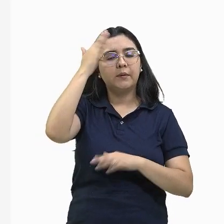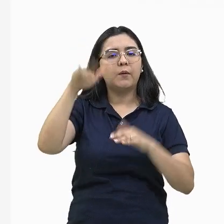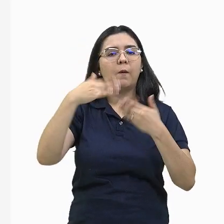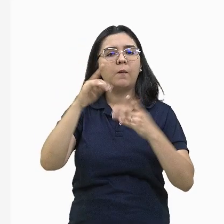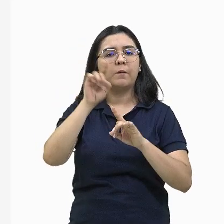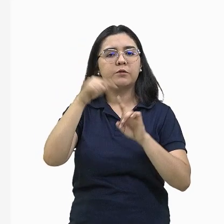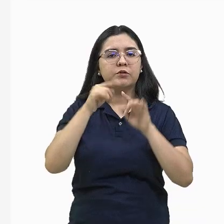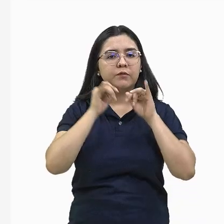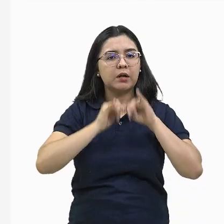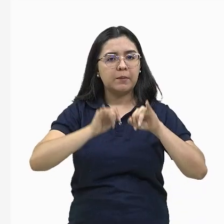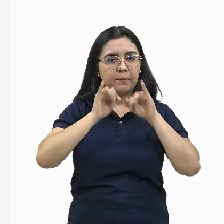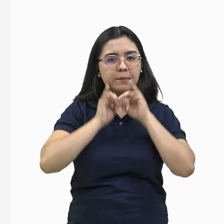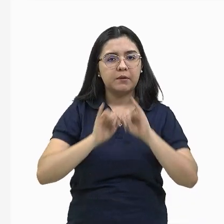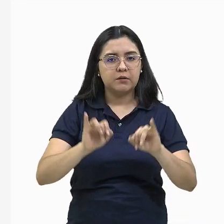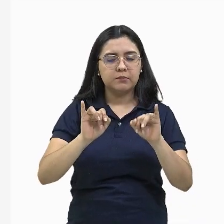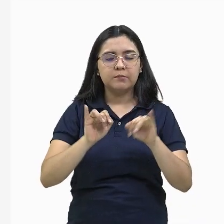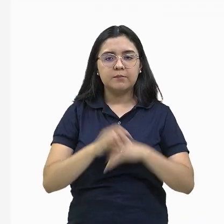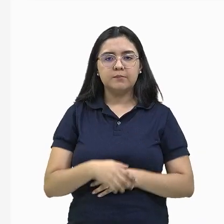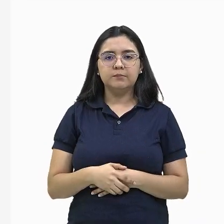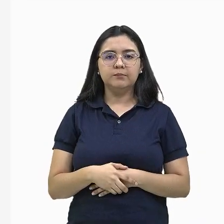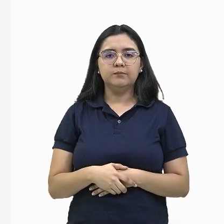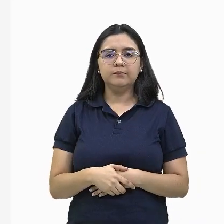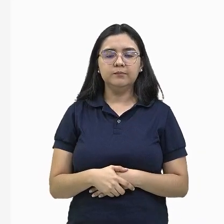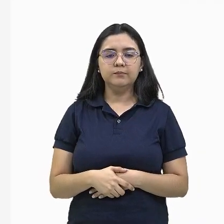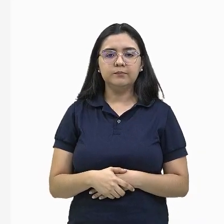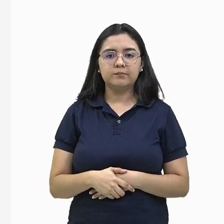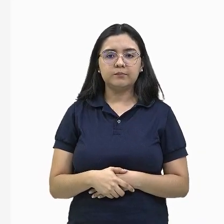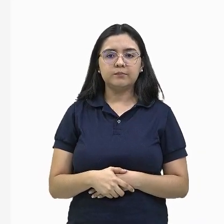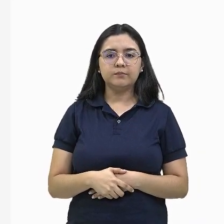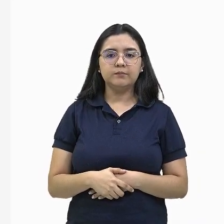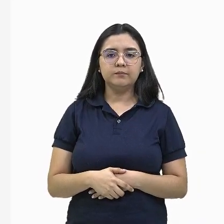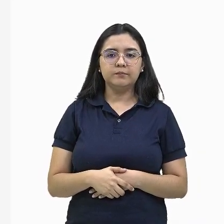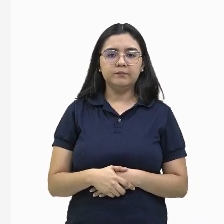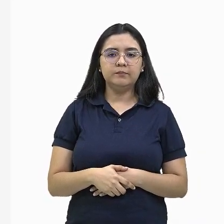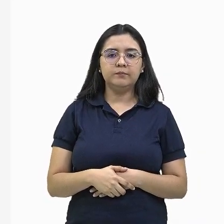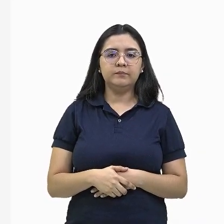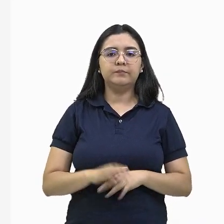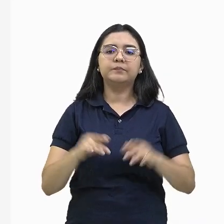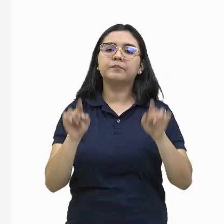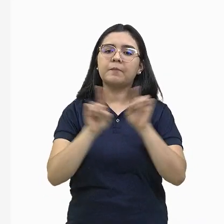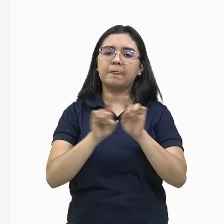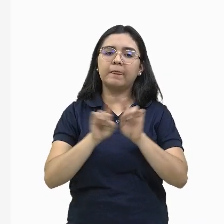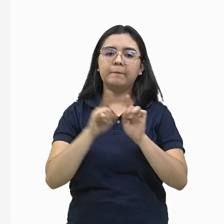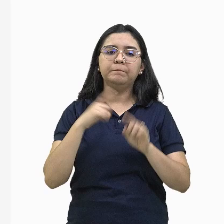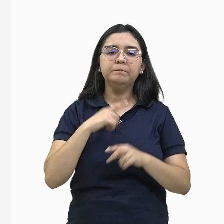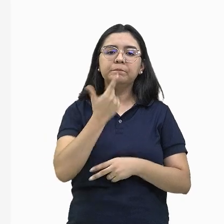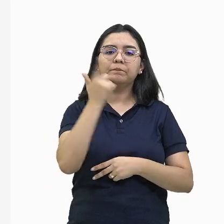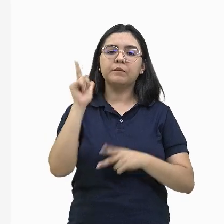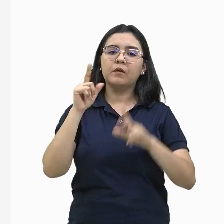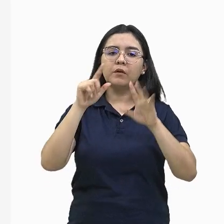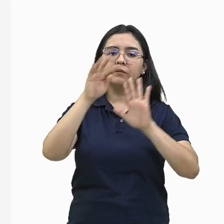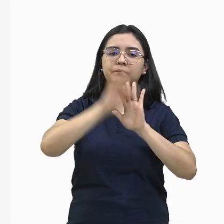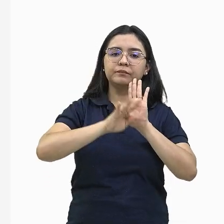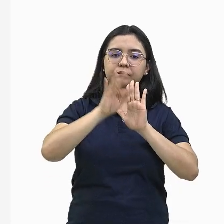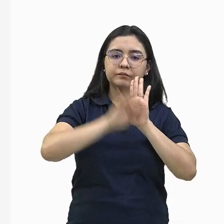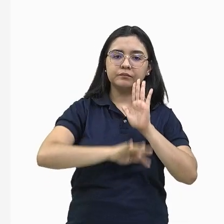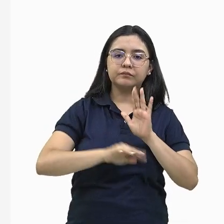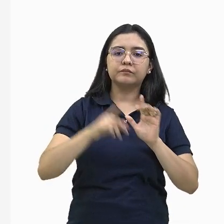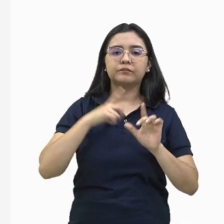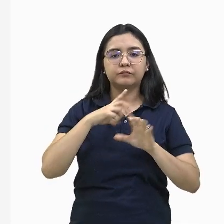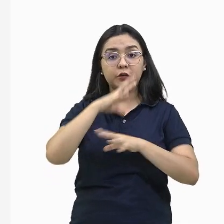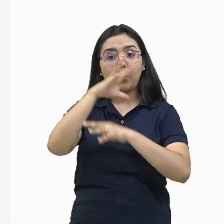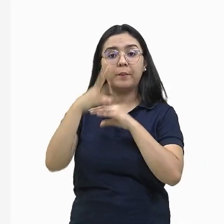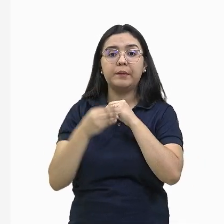da campanha, do que esse cartaz quer, ok? E aí, claro, temos os outros textos que funcionam como textos